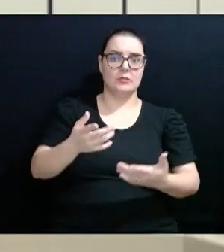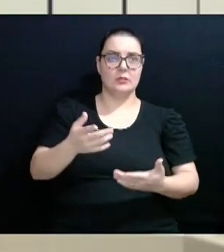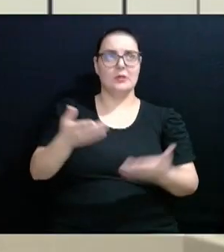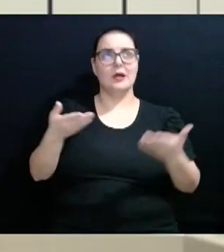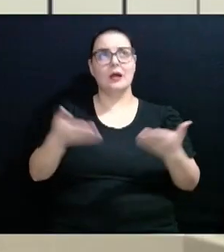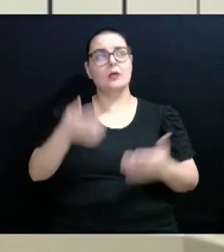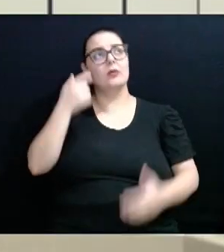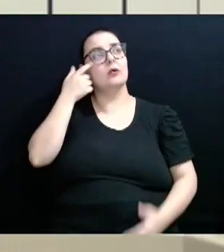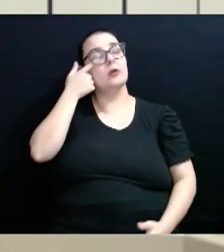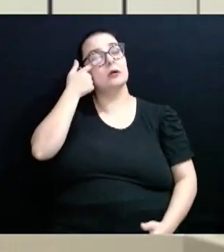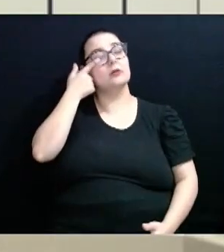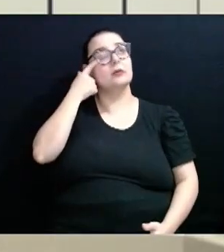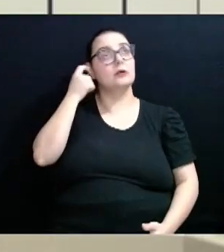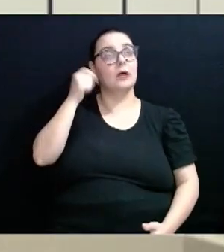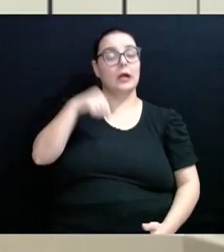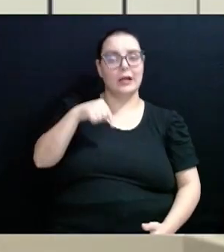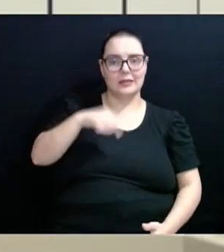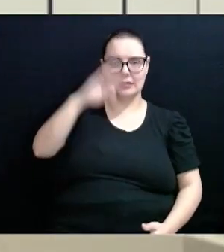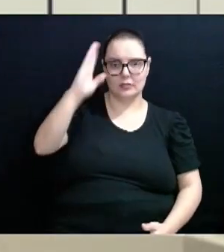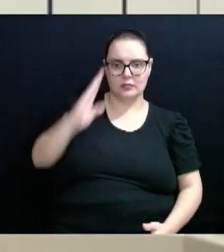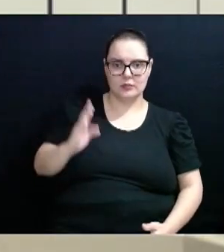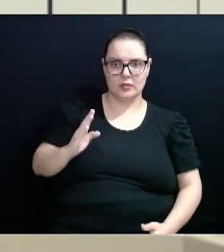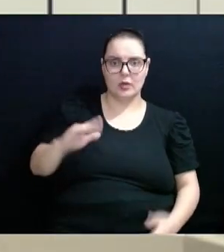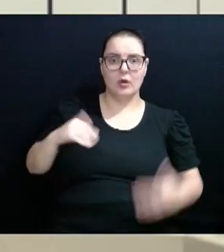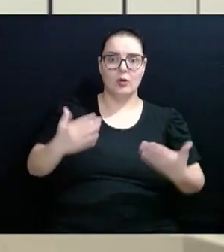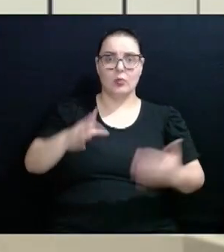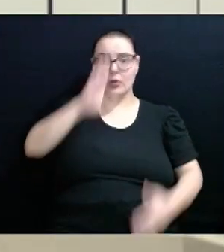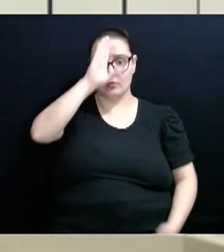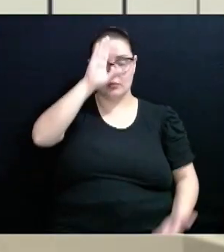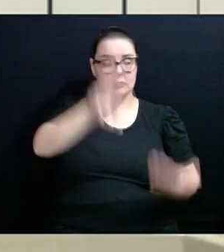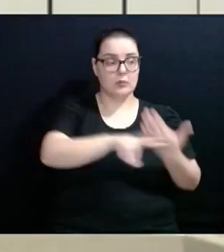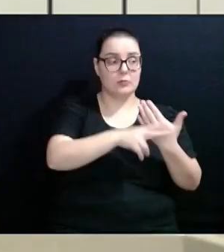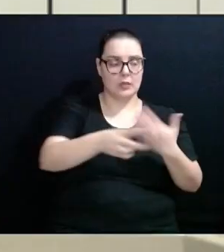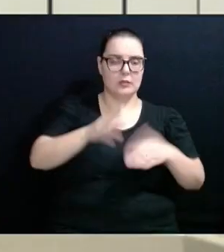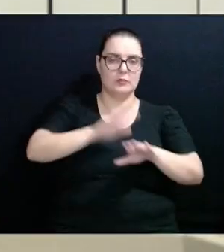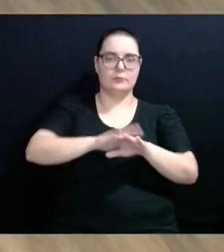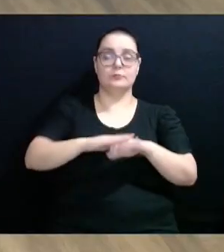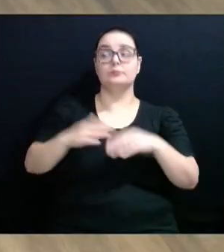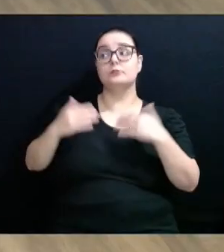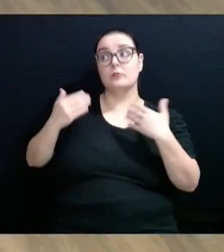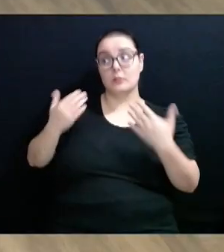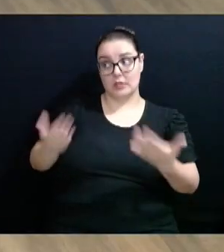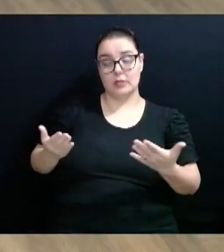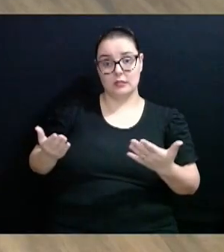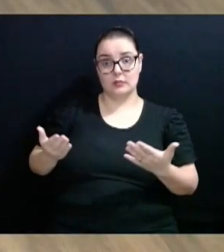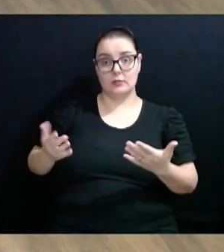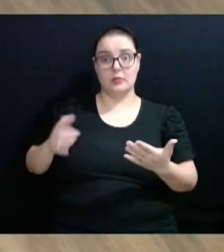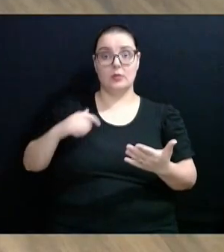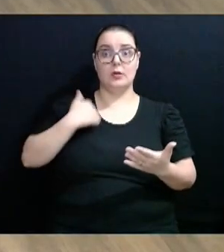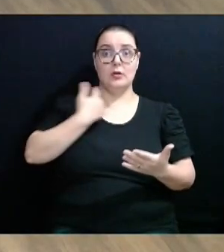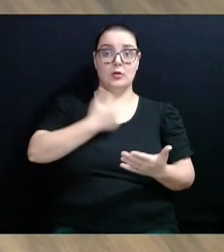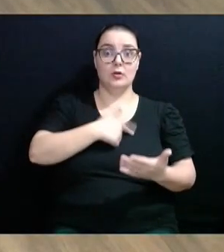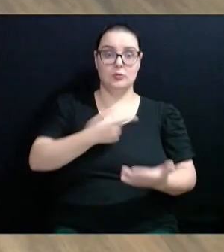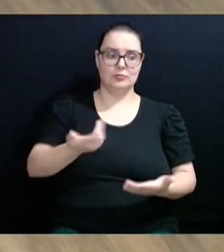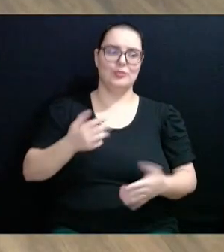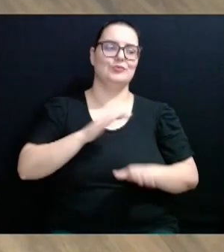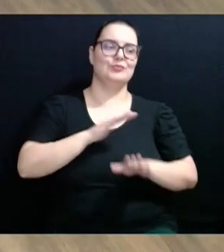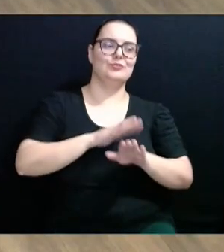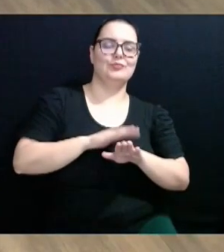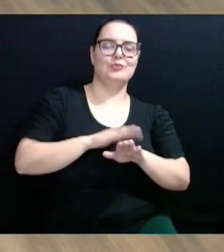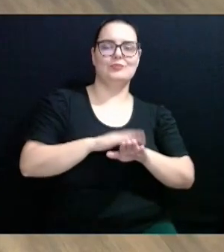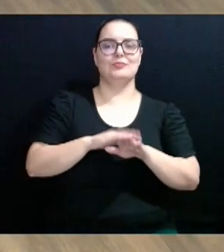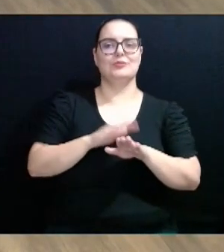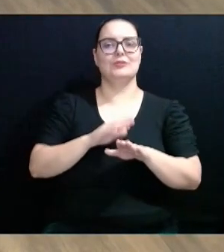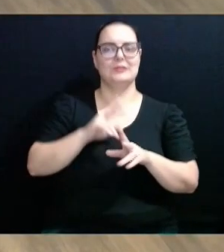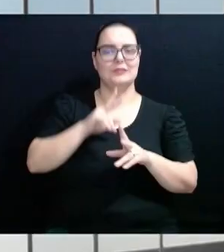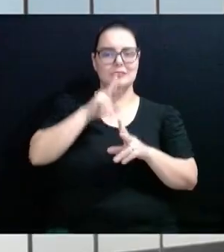Brasil, qual o principal impacto dessas medidas? Então, são medidas fortes, né? E é